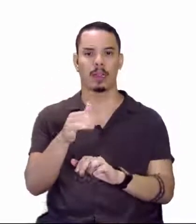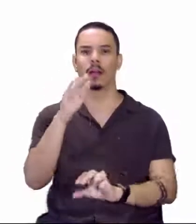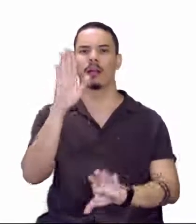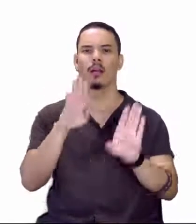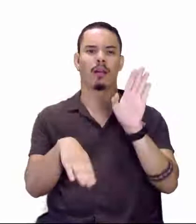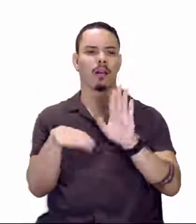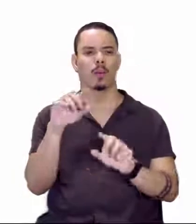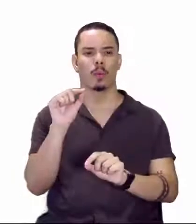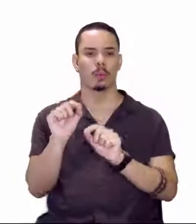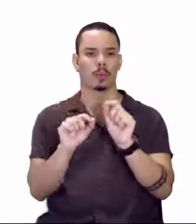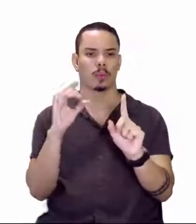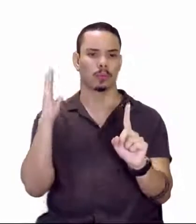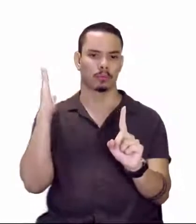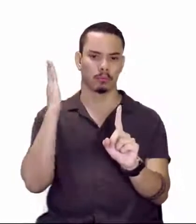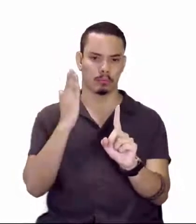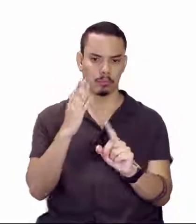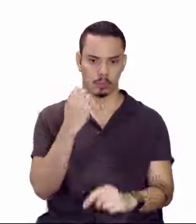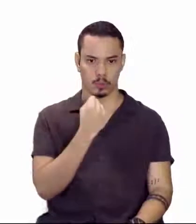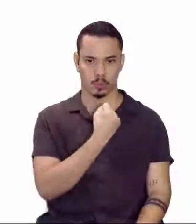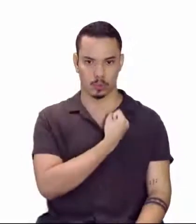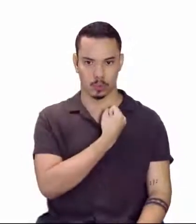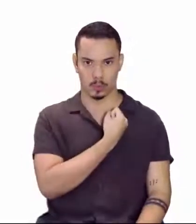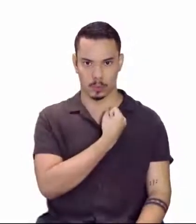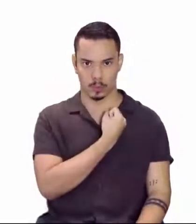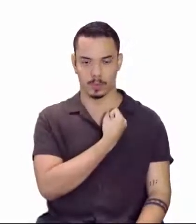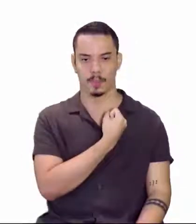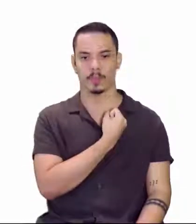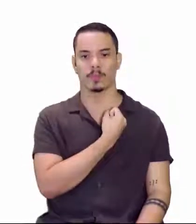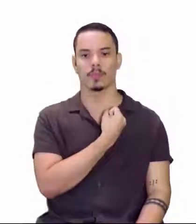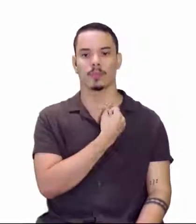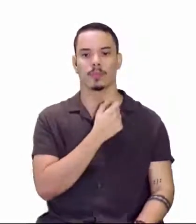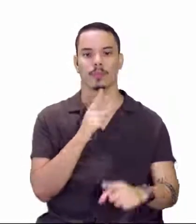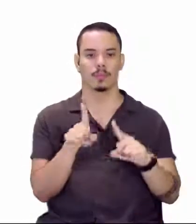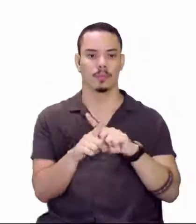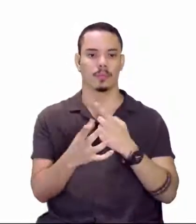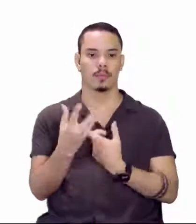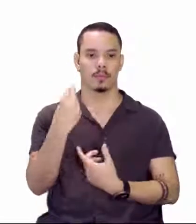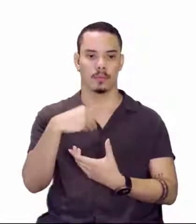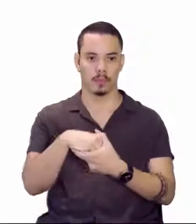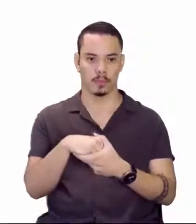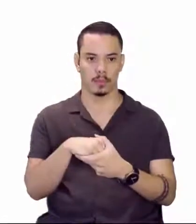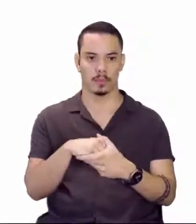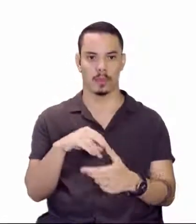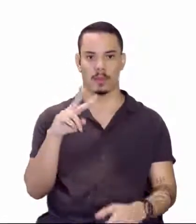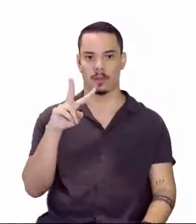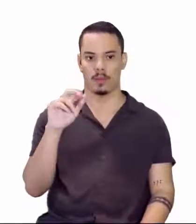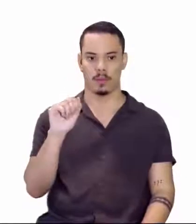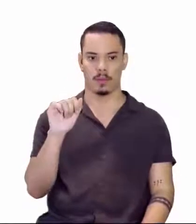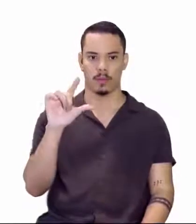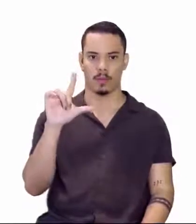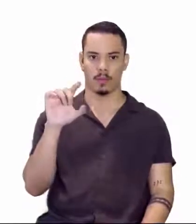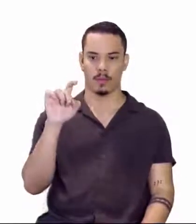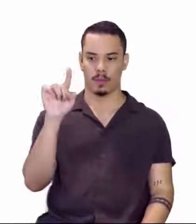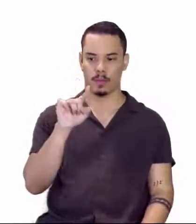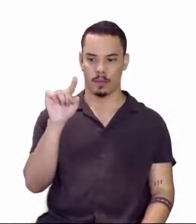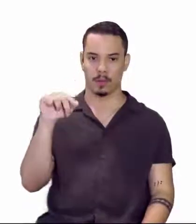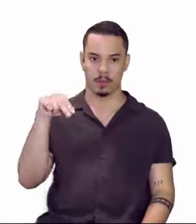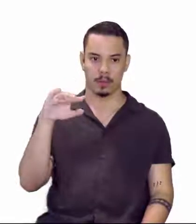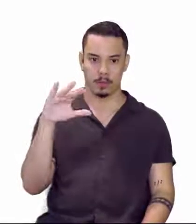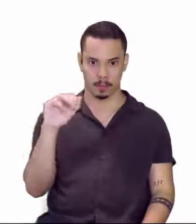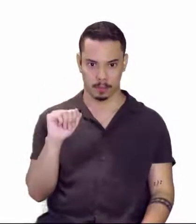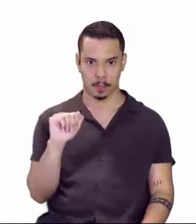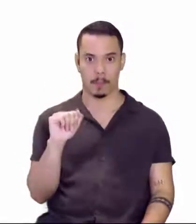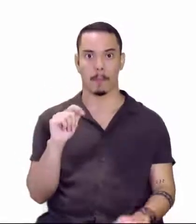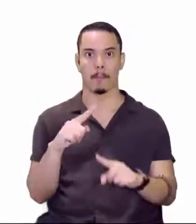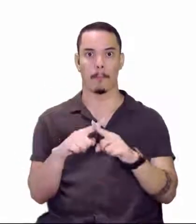dependem diretamente do número de elétrons na camada de valência do átomo do estado fundamental. Agora, meu